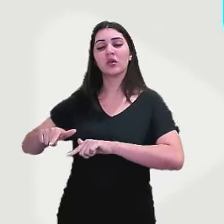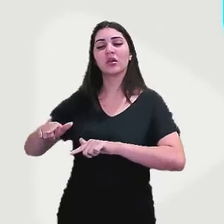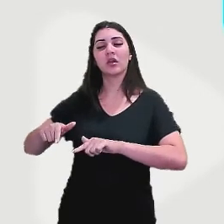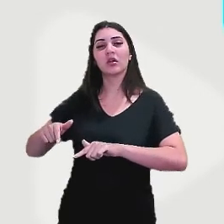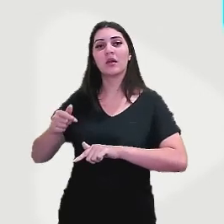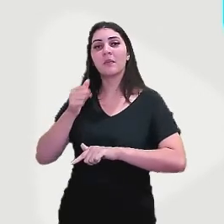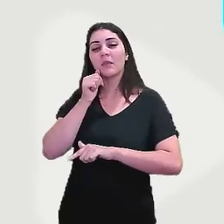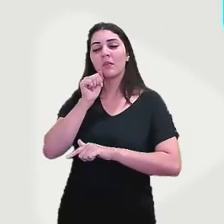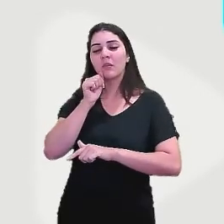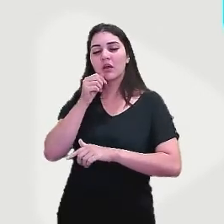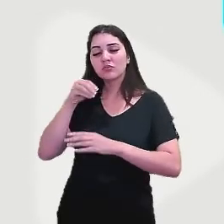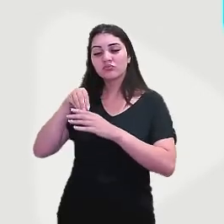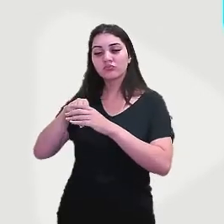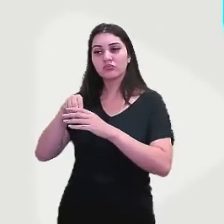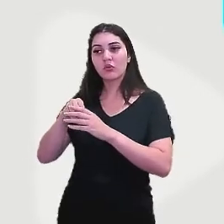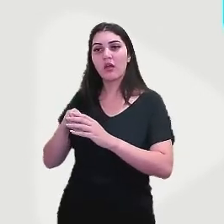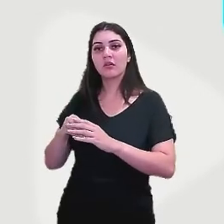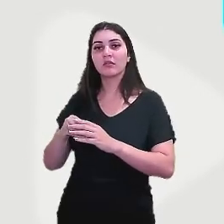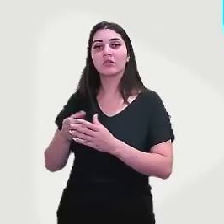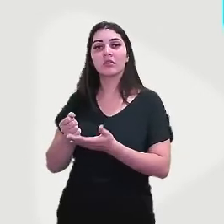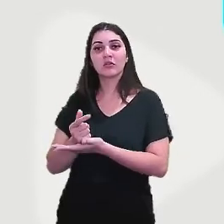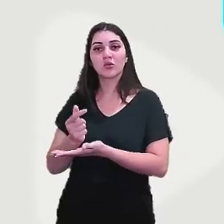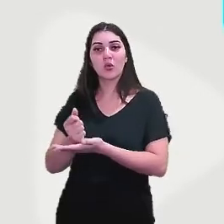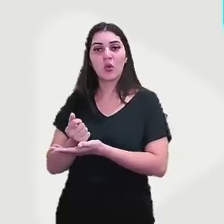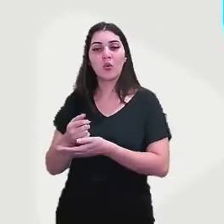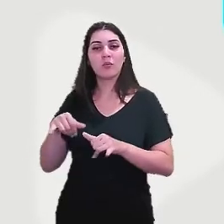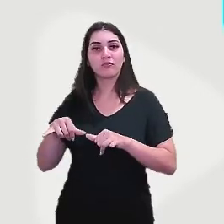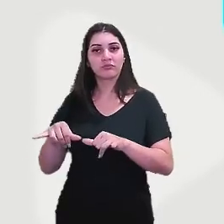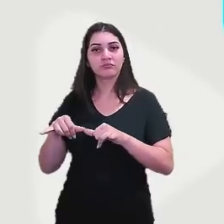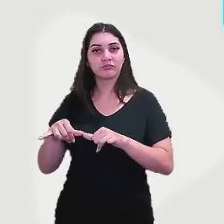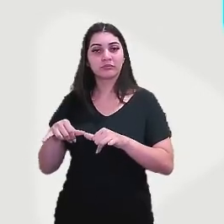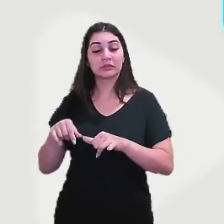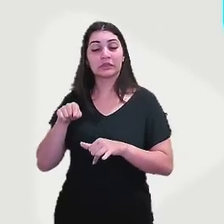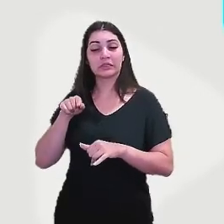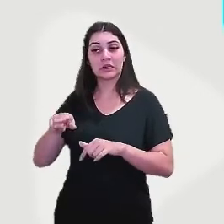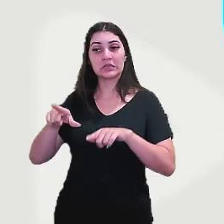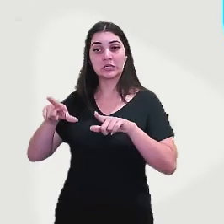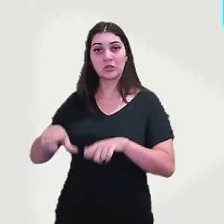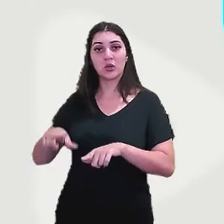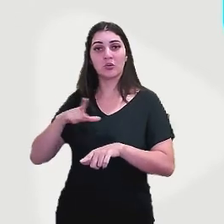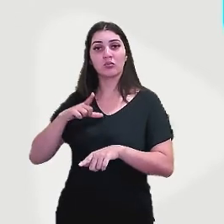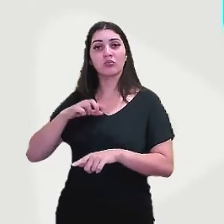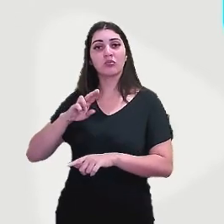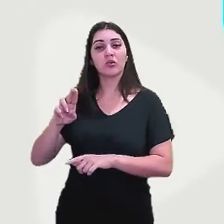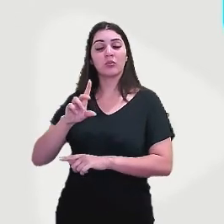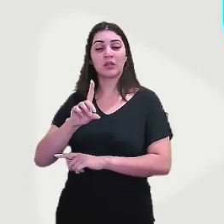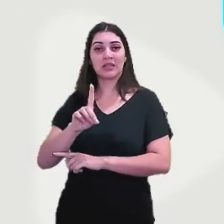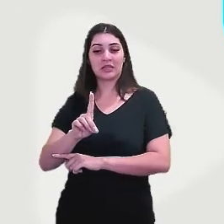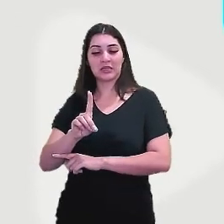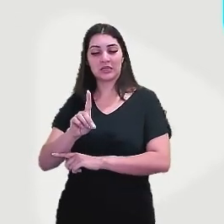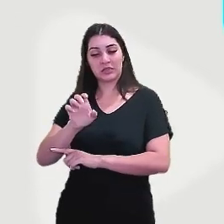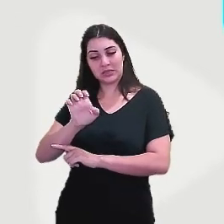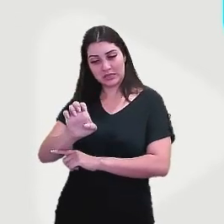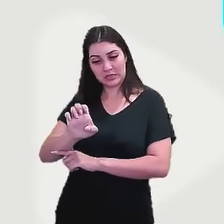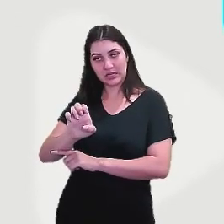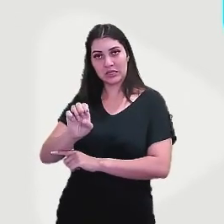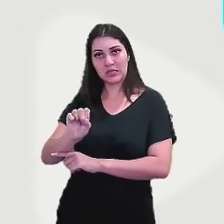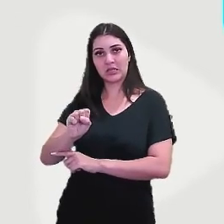guarda as compras, a feira. Então, esse local é chamado de despensa, com E.